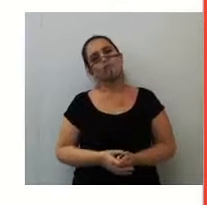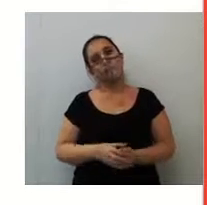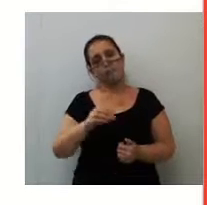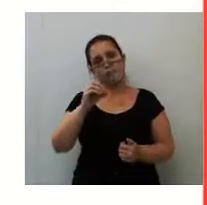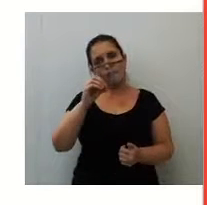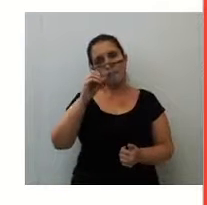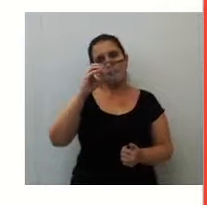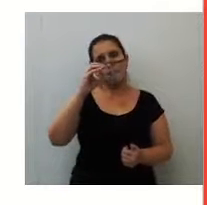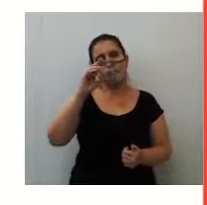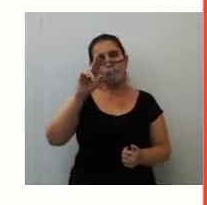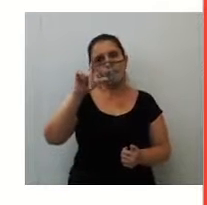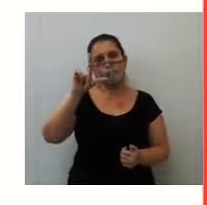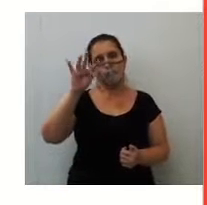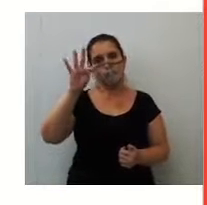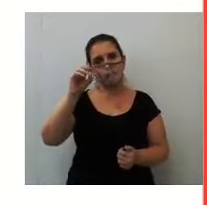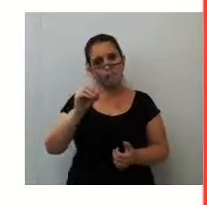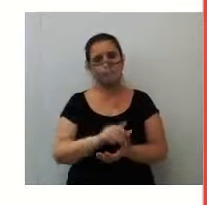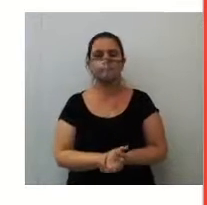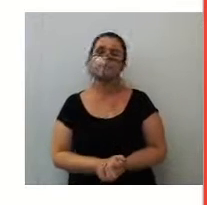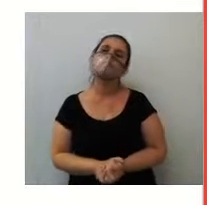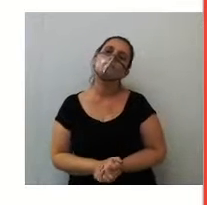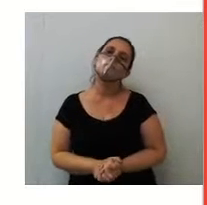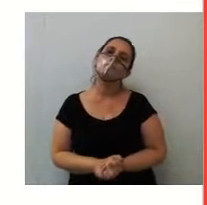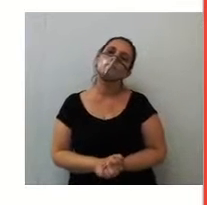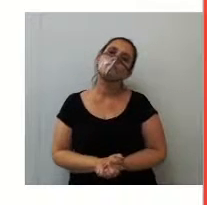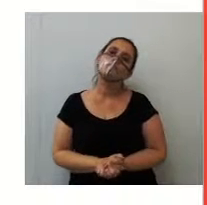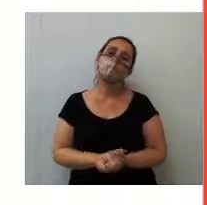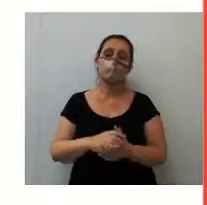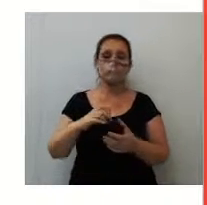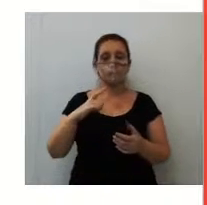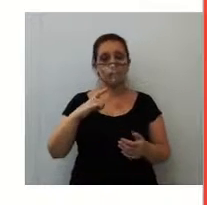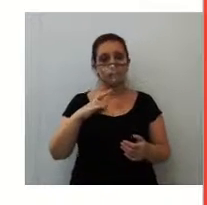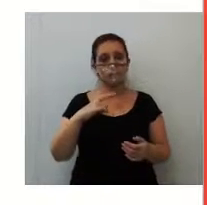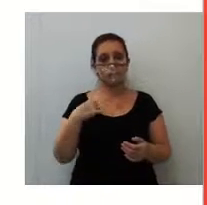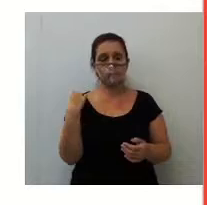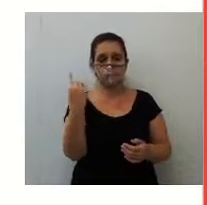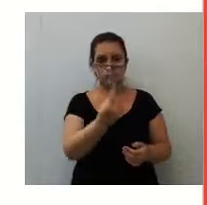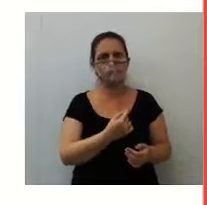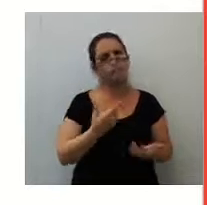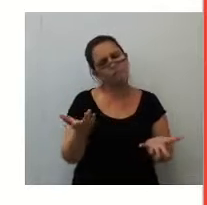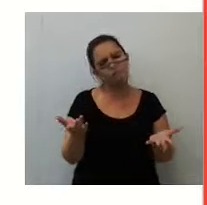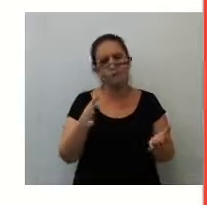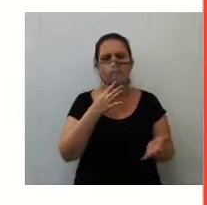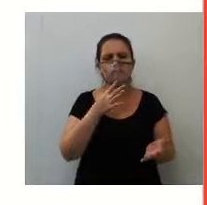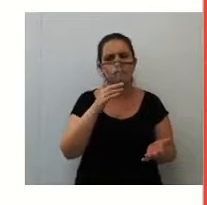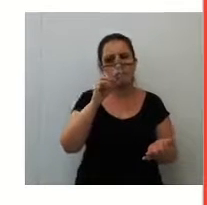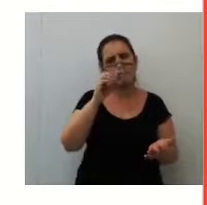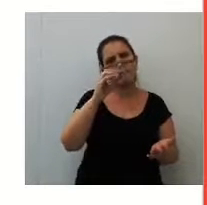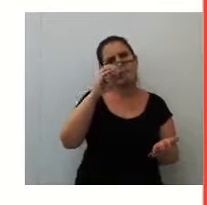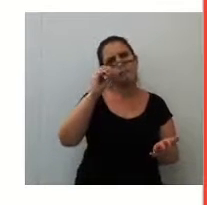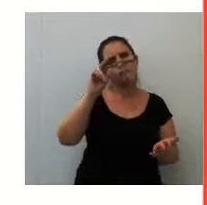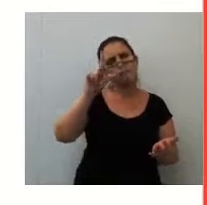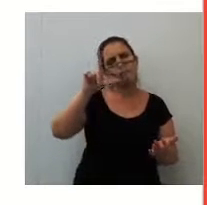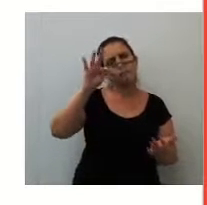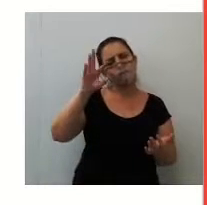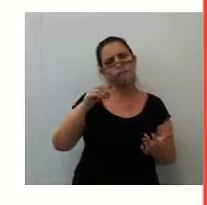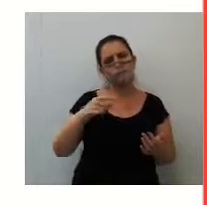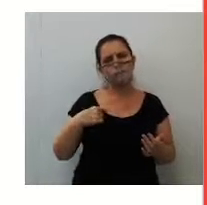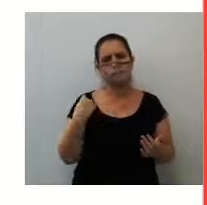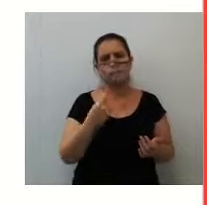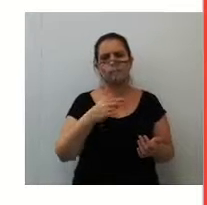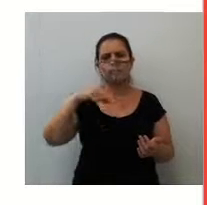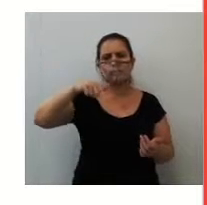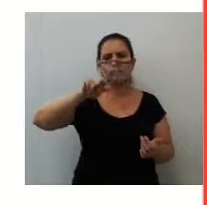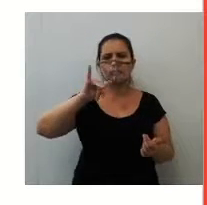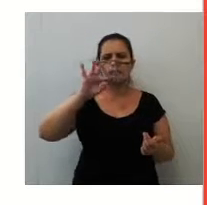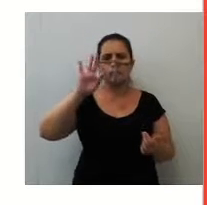ou maioria do gramado já não aceitam mais tá bom ó estamos mas todo mundo conhece como surgiu o culto né então estamos quites